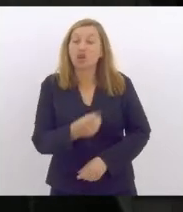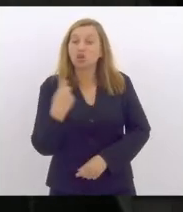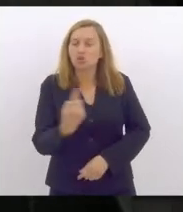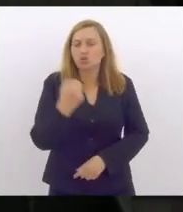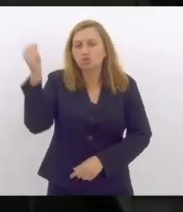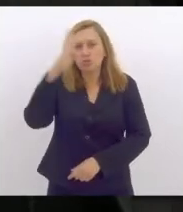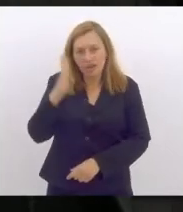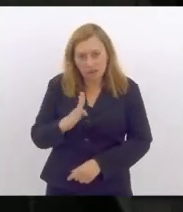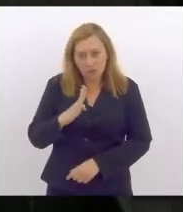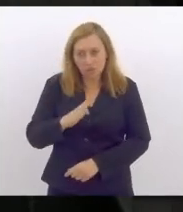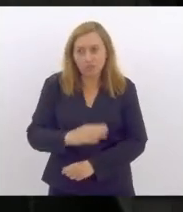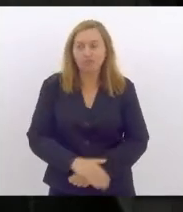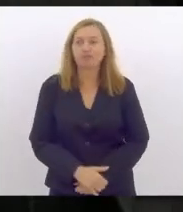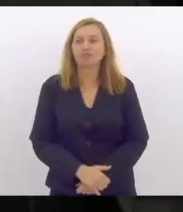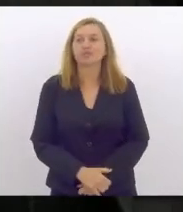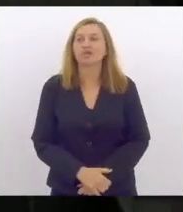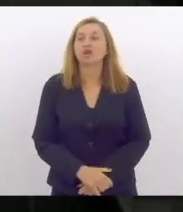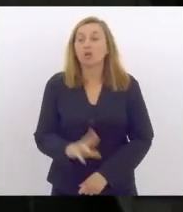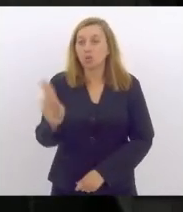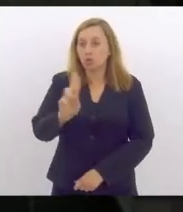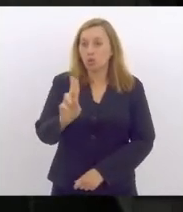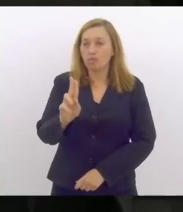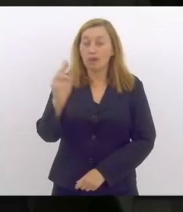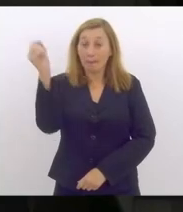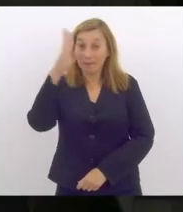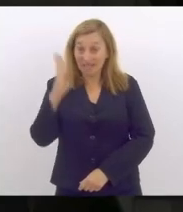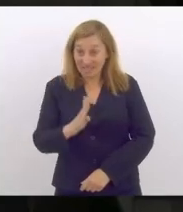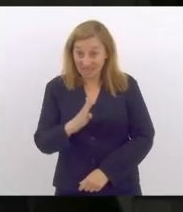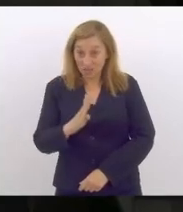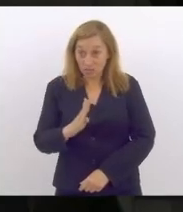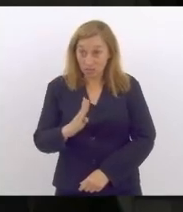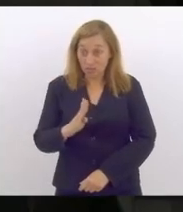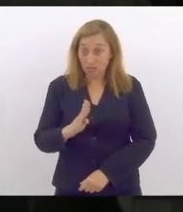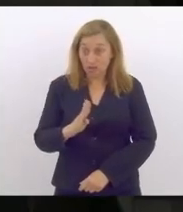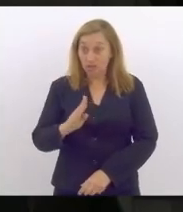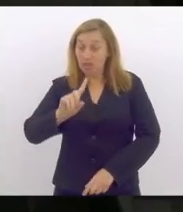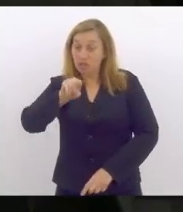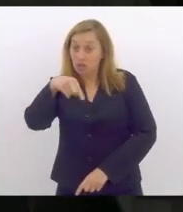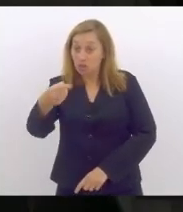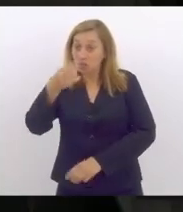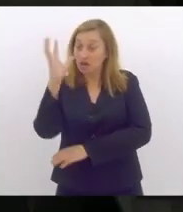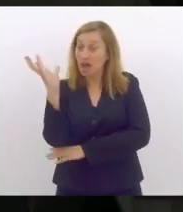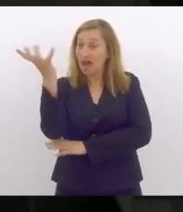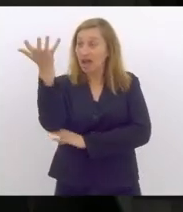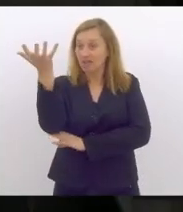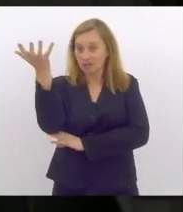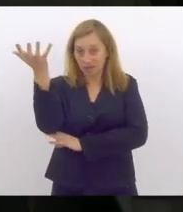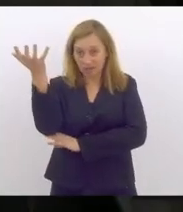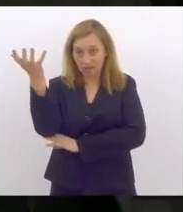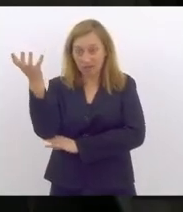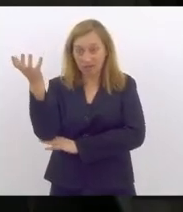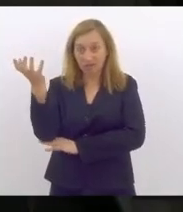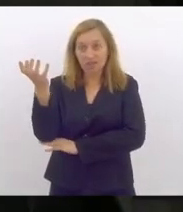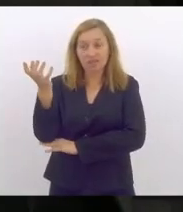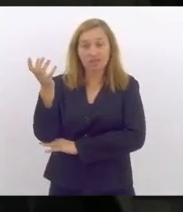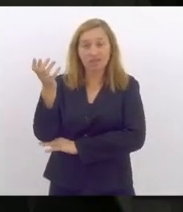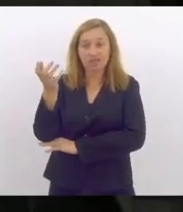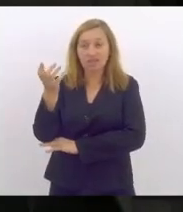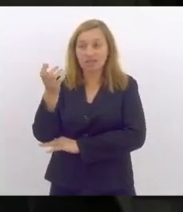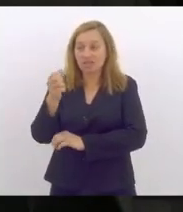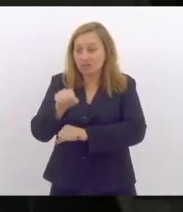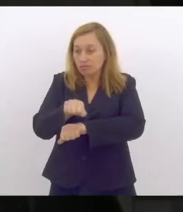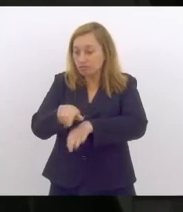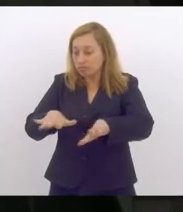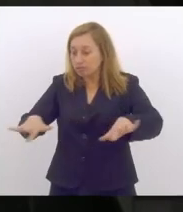Brasil, o nome Brasil deriva de uma outra árvore que dava em abundância